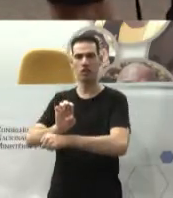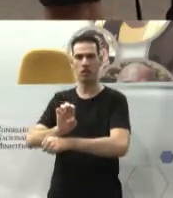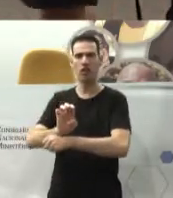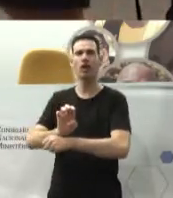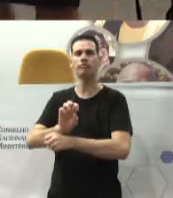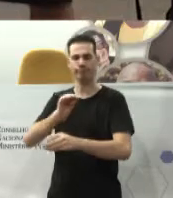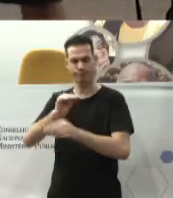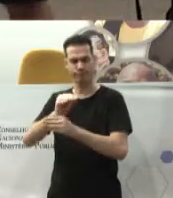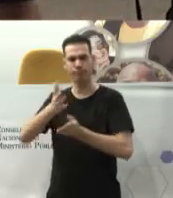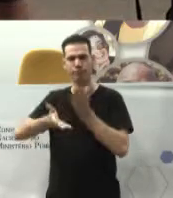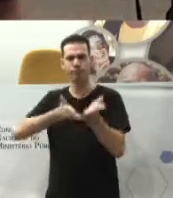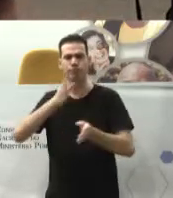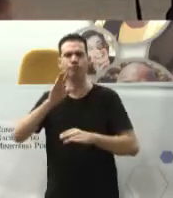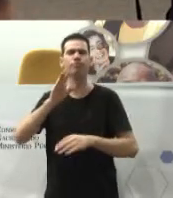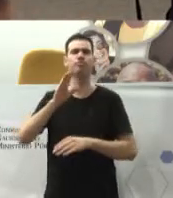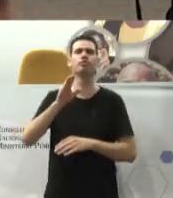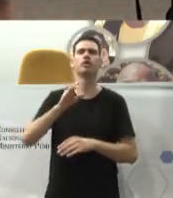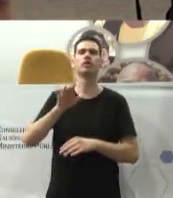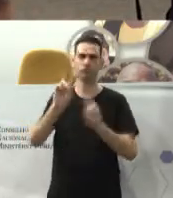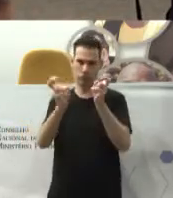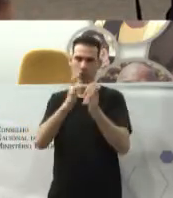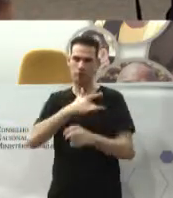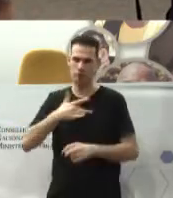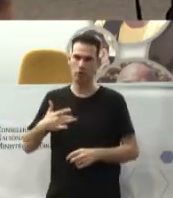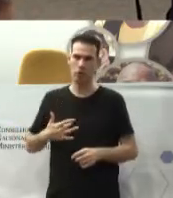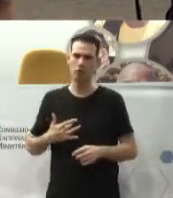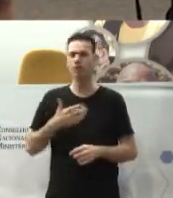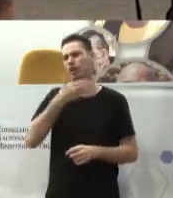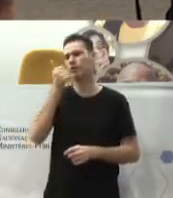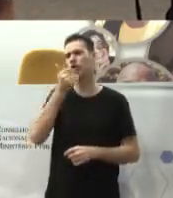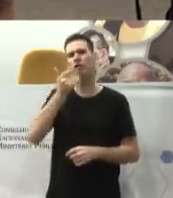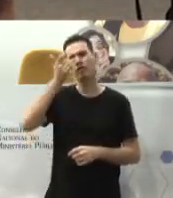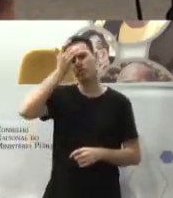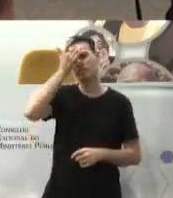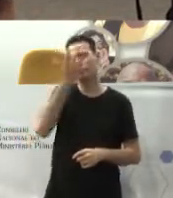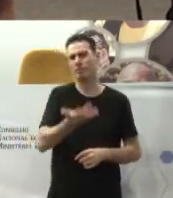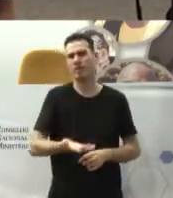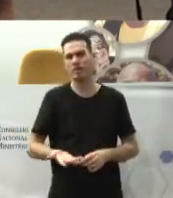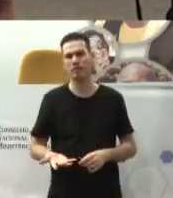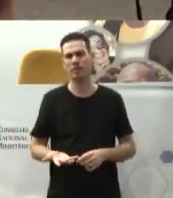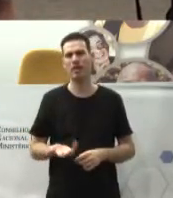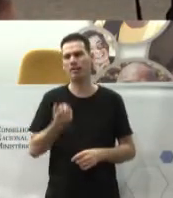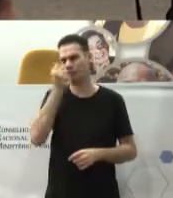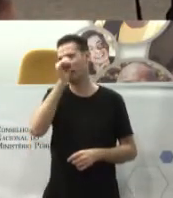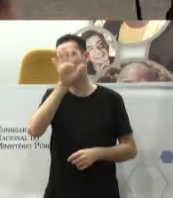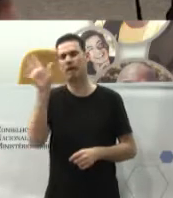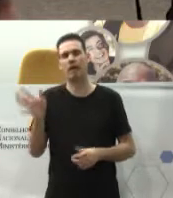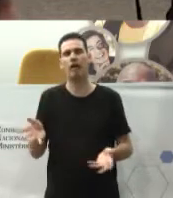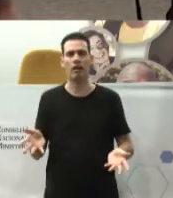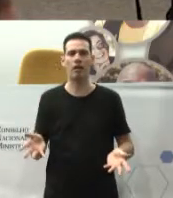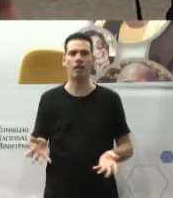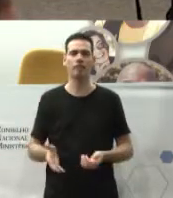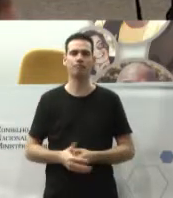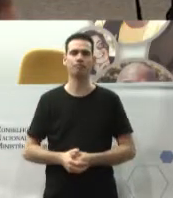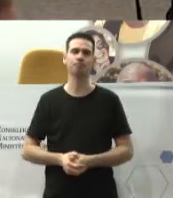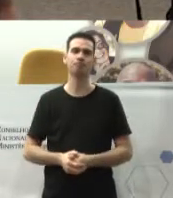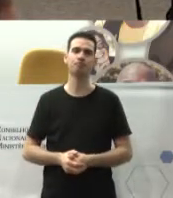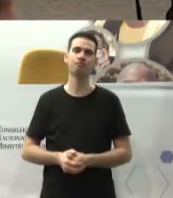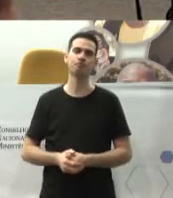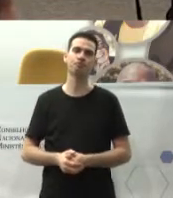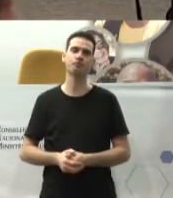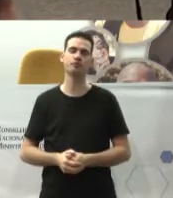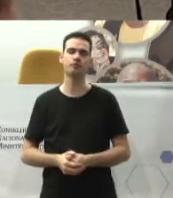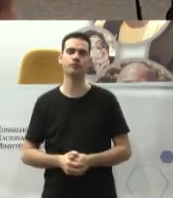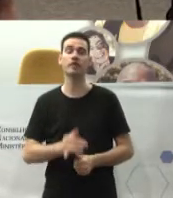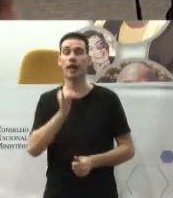cuidam especificamente de saúde, o que facilita de uma forma muito clara, né? Eu acho que, uma